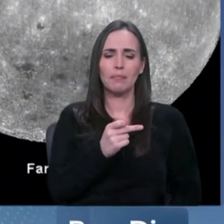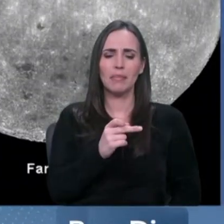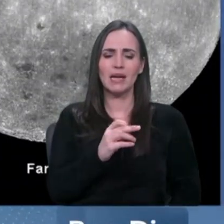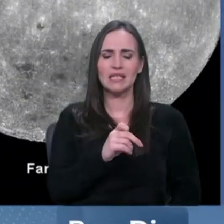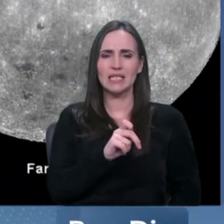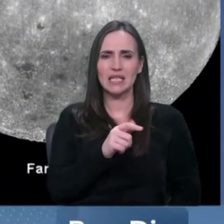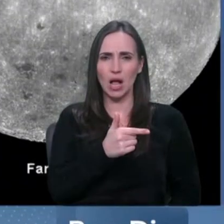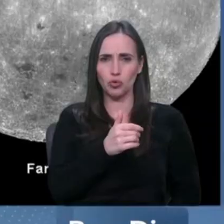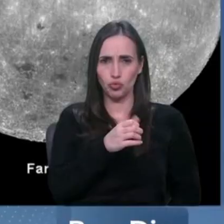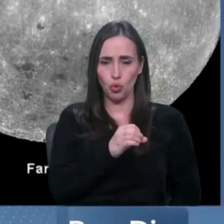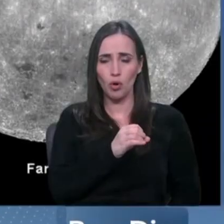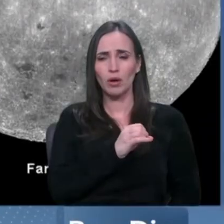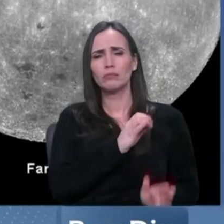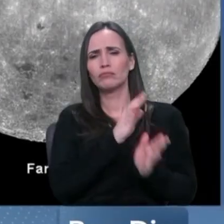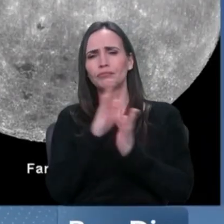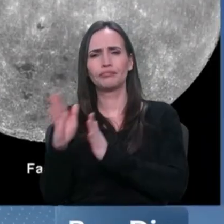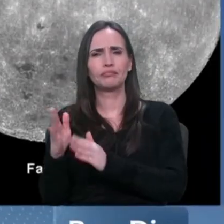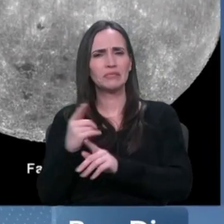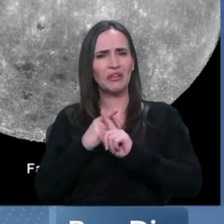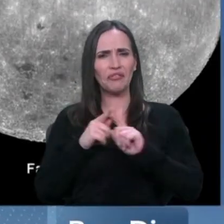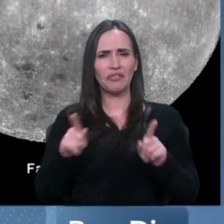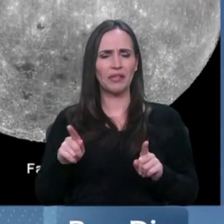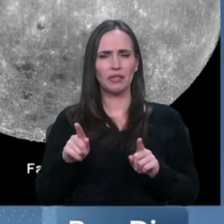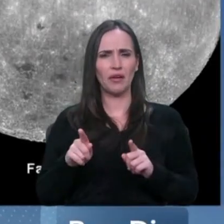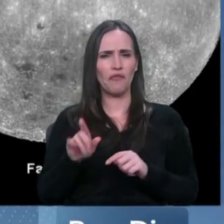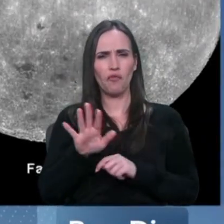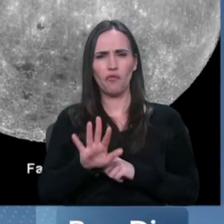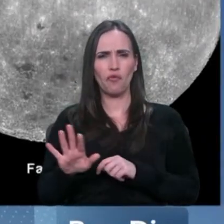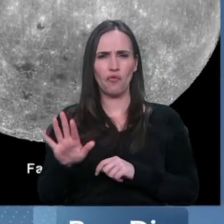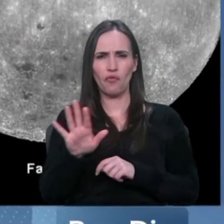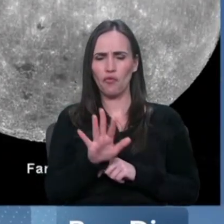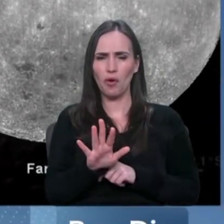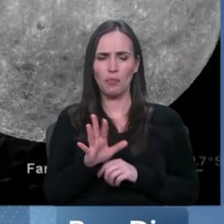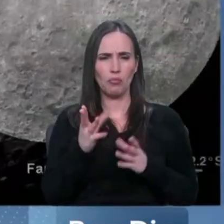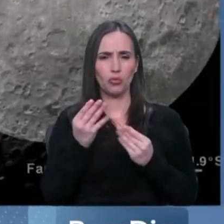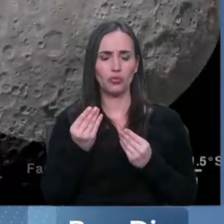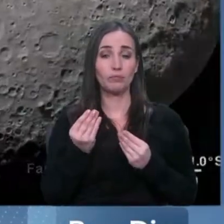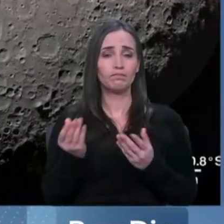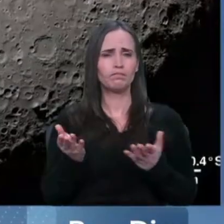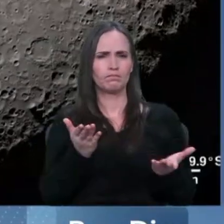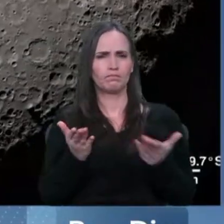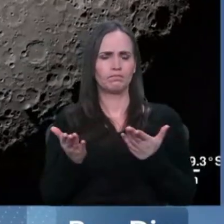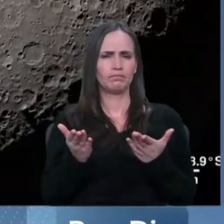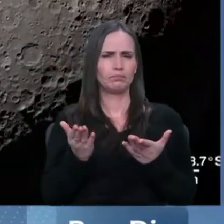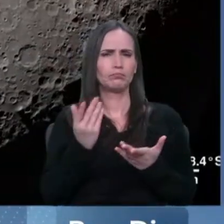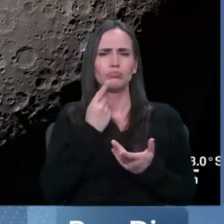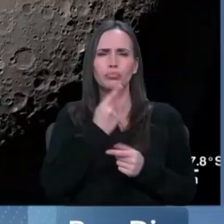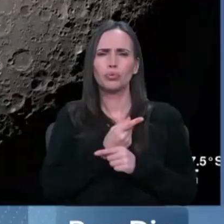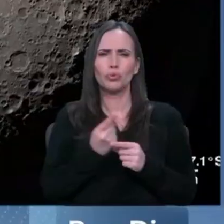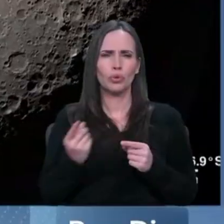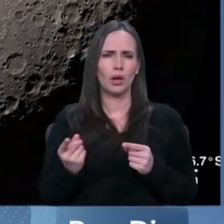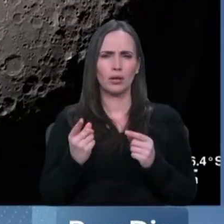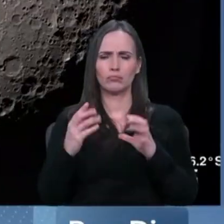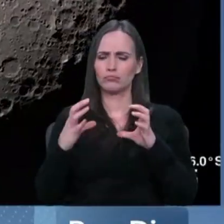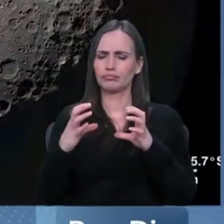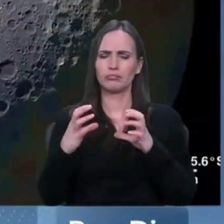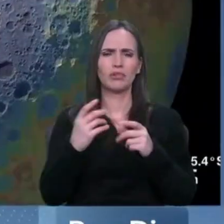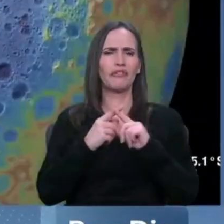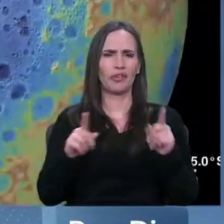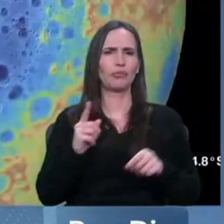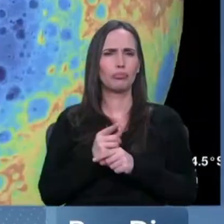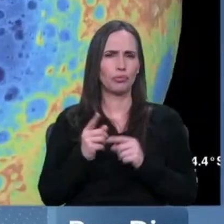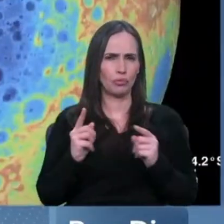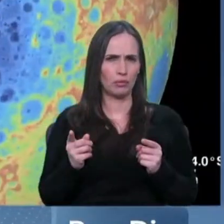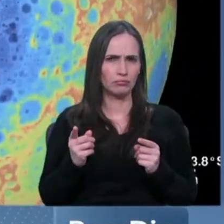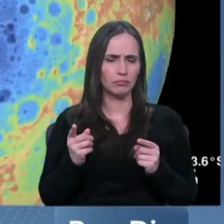outro lado é muito diferente em termos da sua topografia. Tem sido um dos grandes dilemas tentar perceber por que razão a Lua é assim tão diferente. Será que tem a